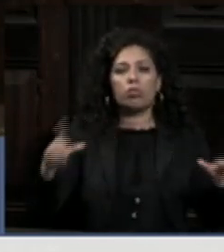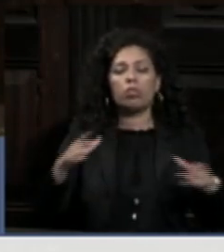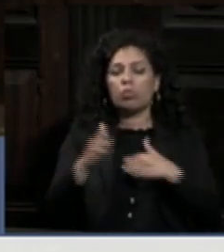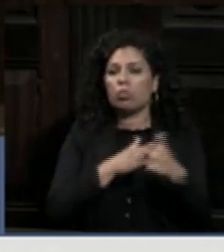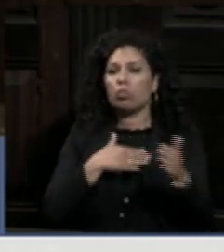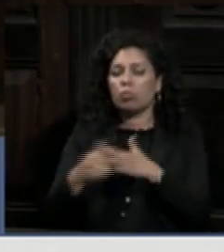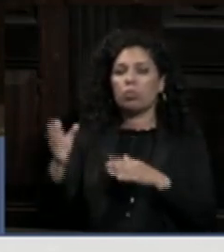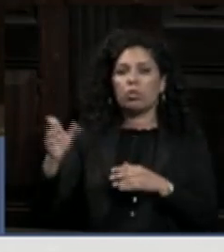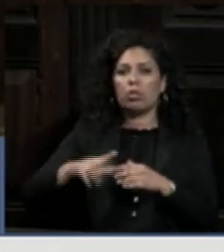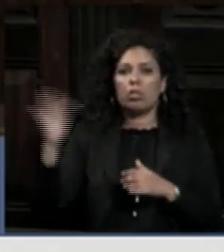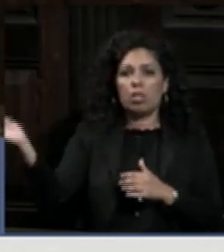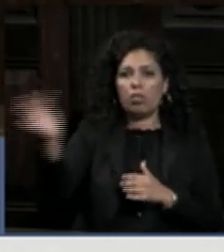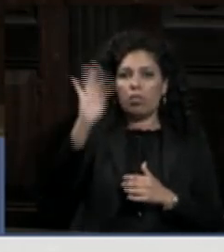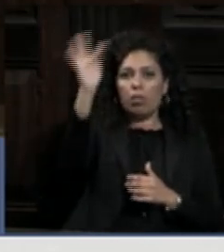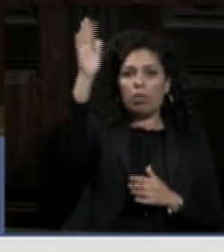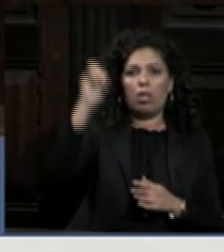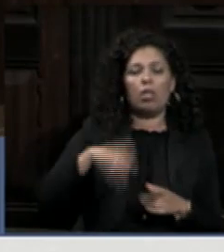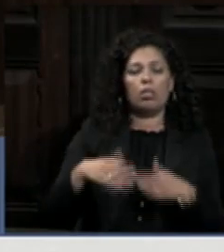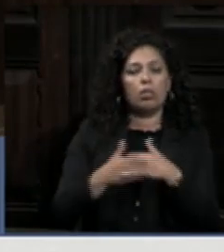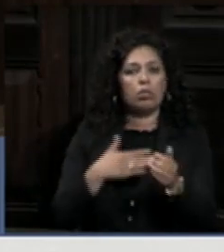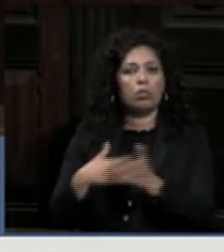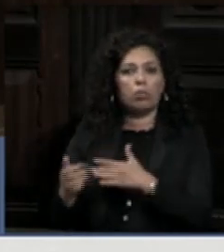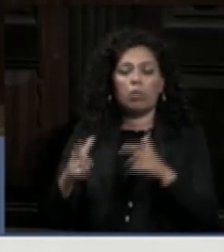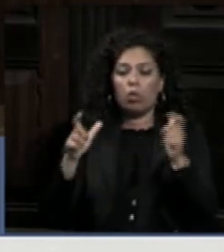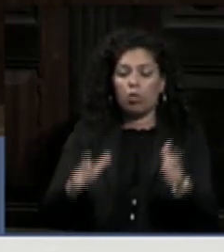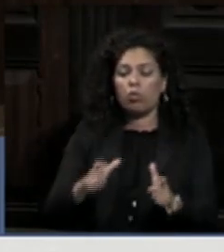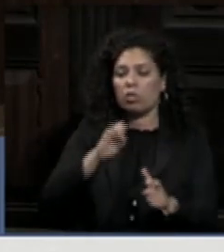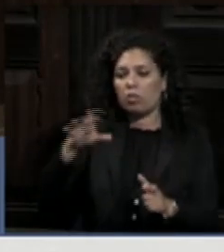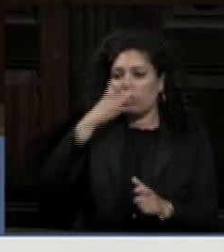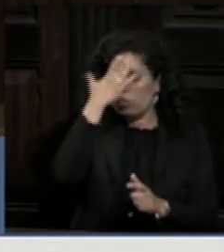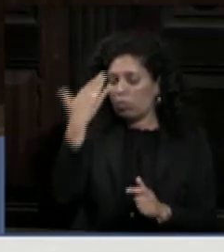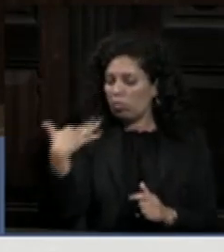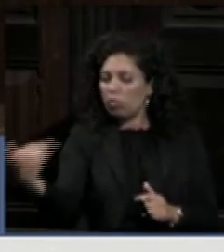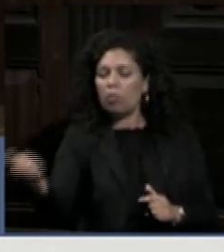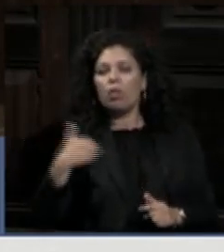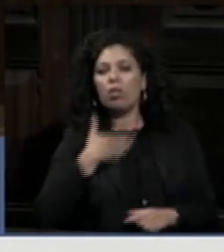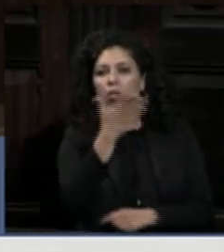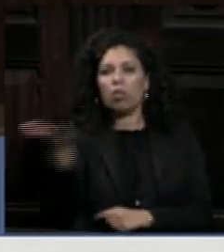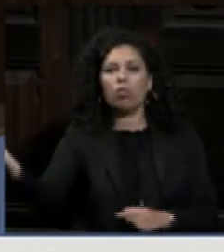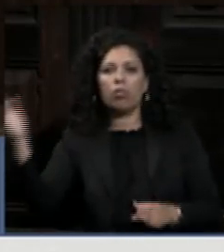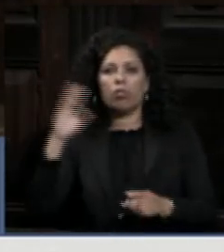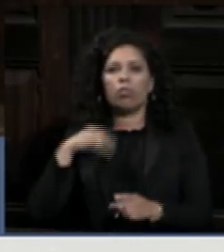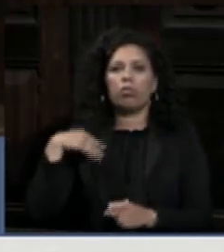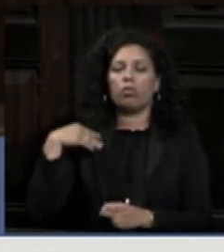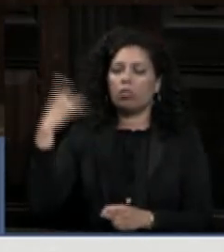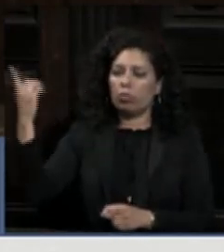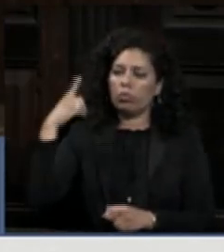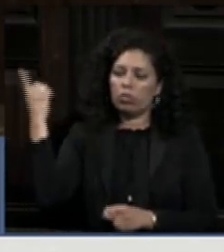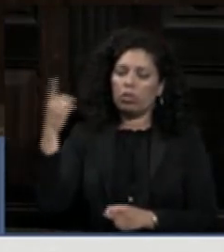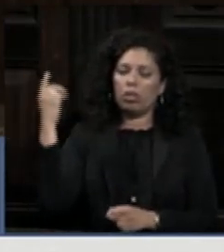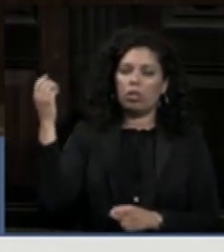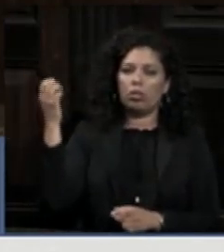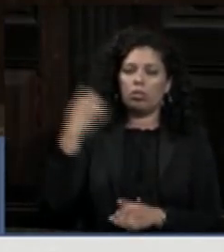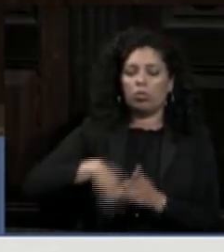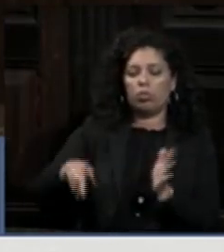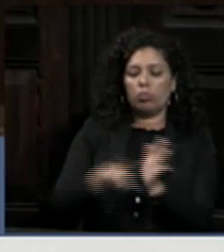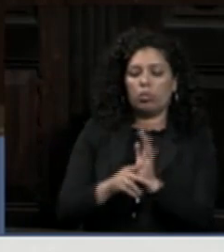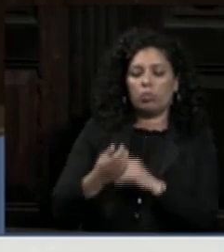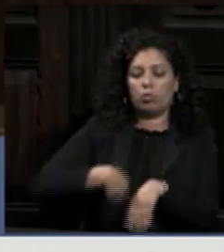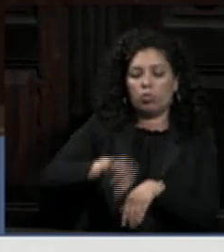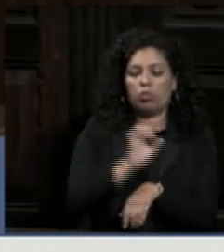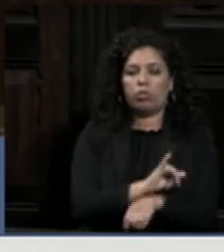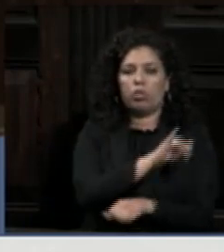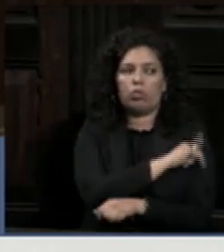moradores que chamaram todos se dá o cidadão que me chamar eu estarei lá para cumprir o meu papel pra justificar o salário que